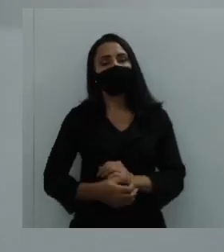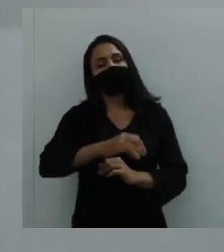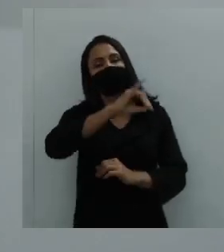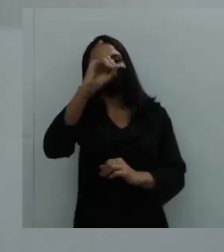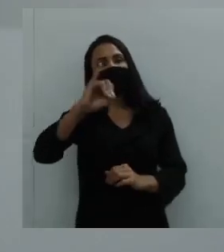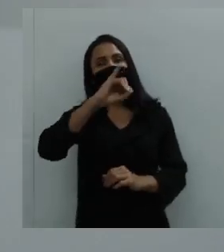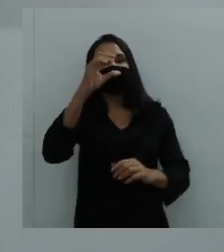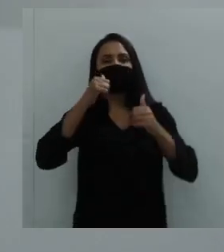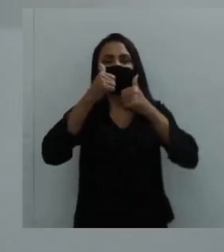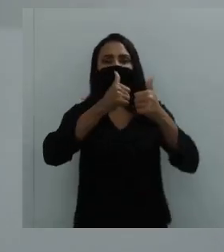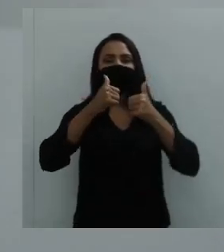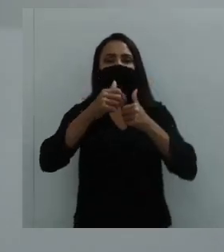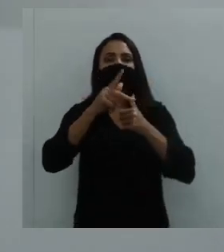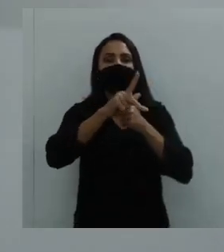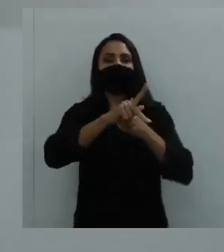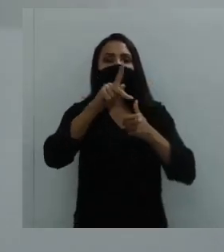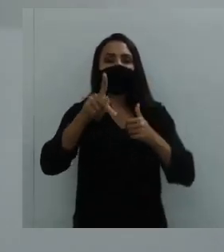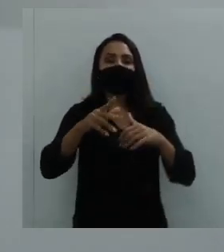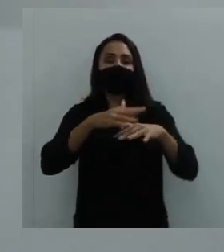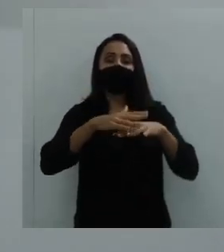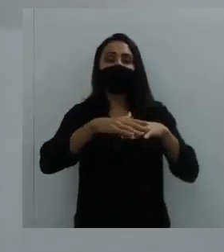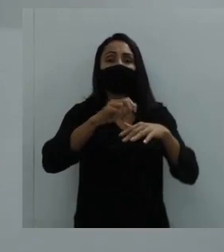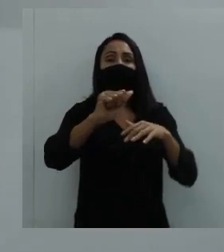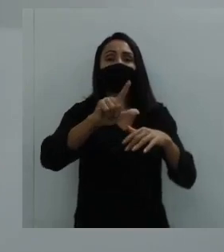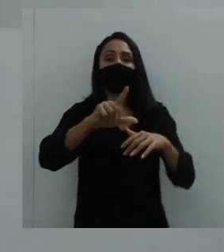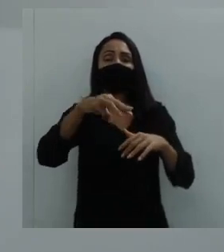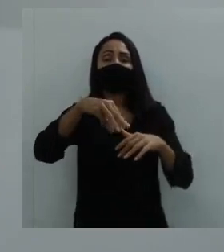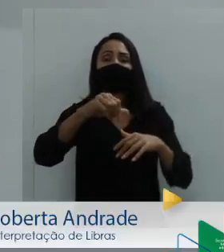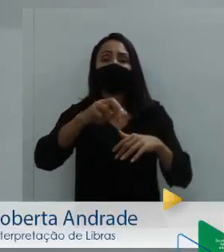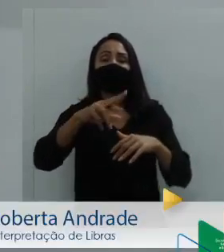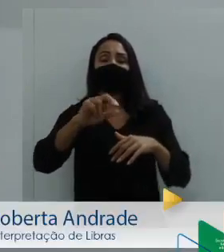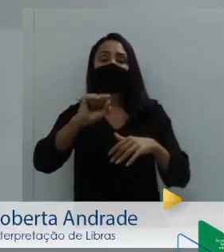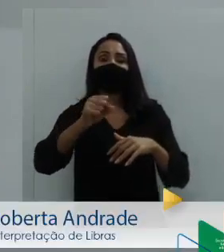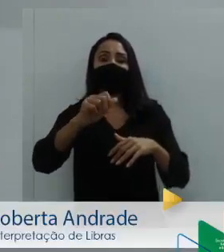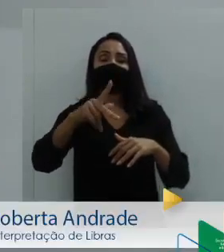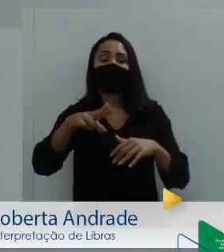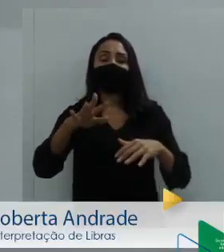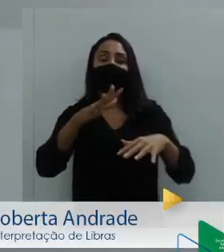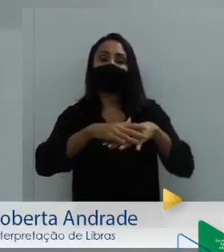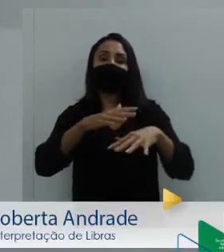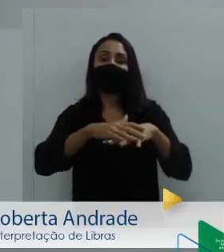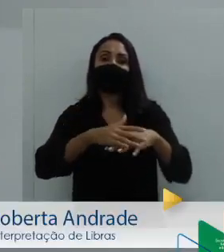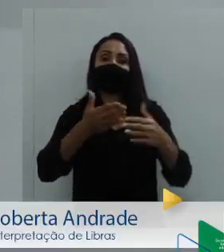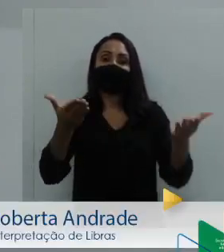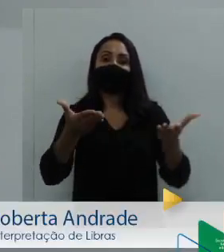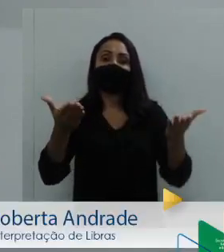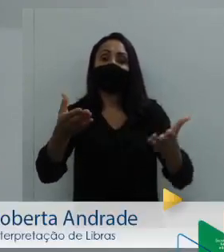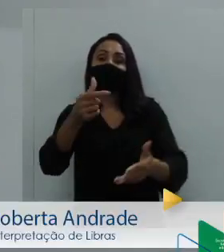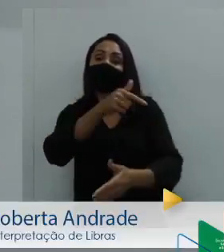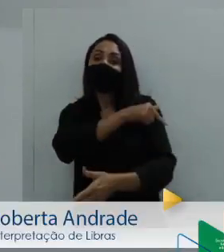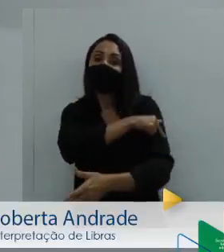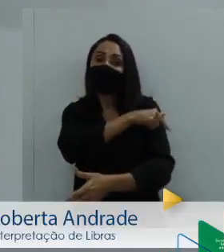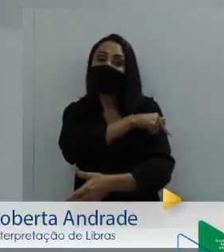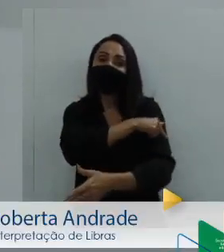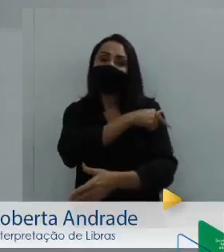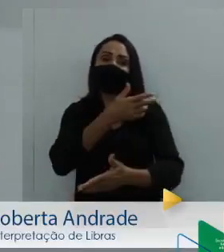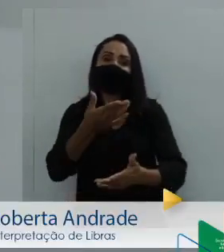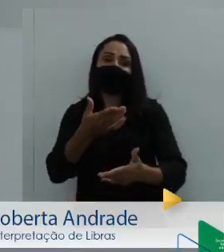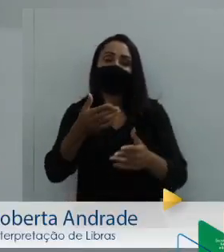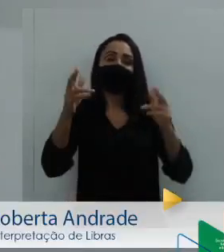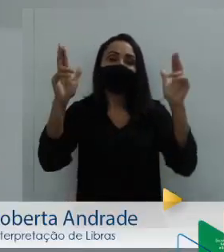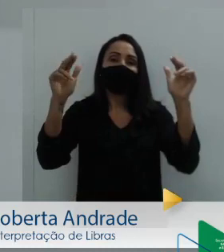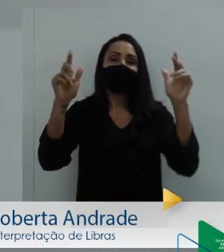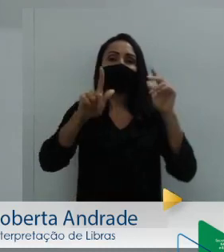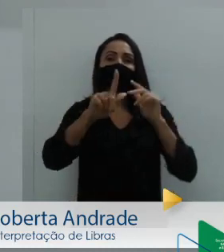Olá, tudo bem? Eu sou o professor Almir Serpa e hoje nós vamos ter uma aula de matemática para as turmas do 7º ano com o